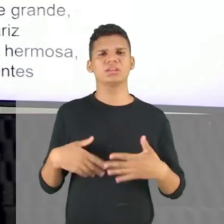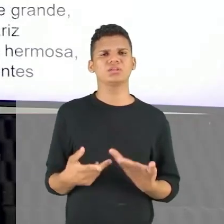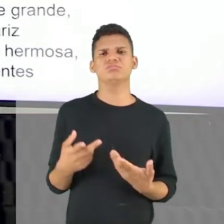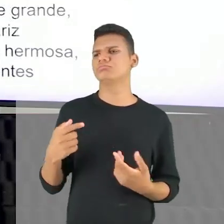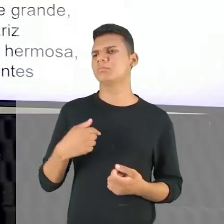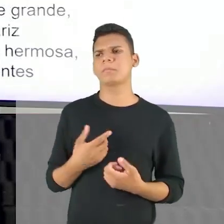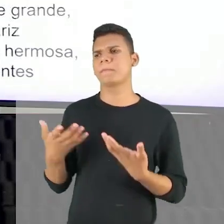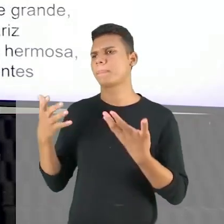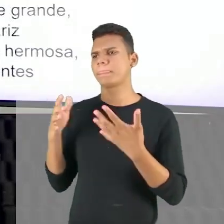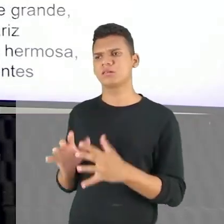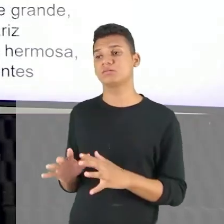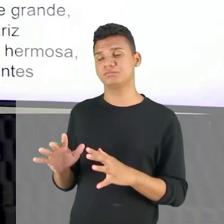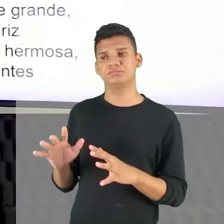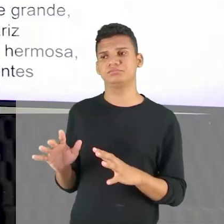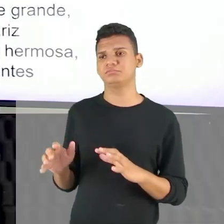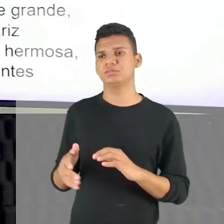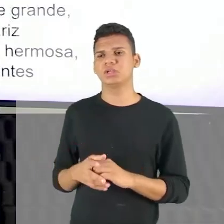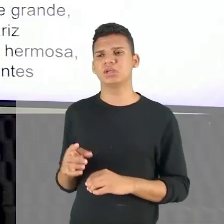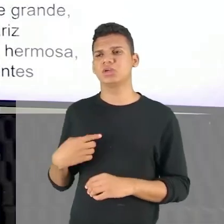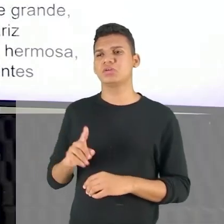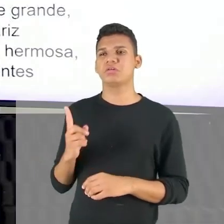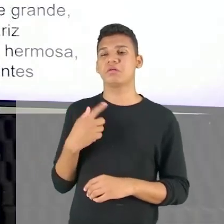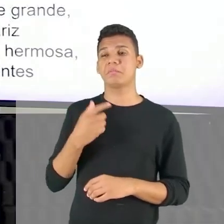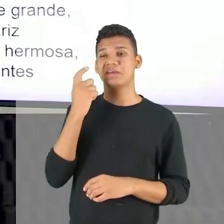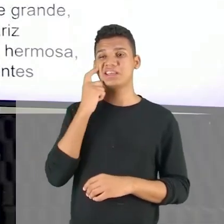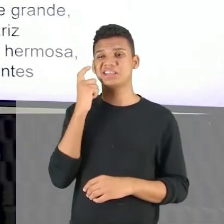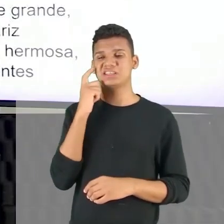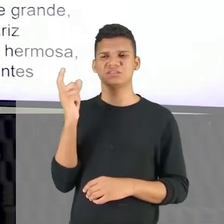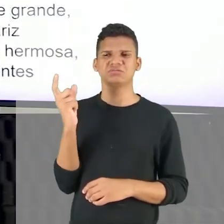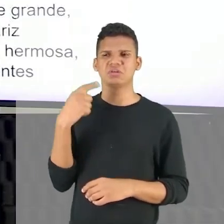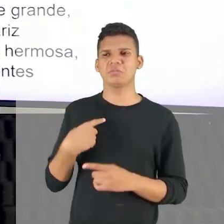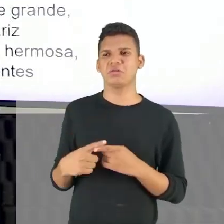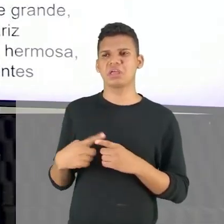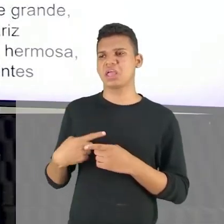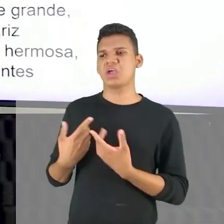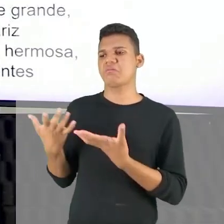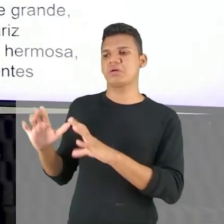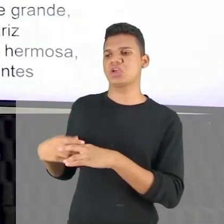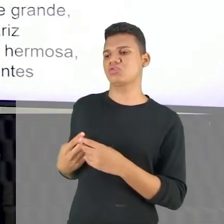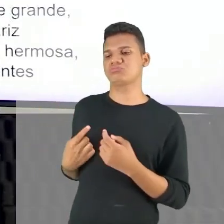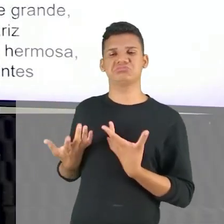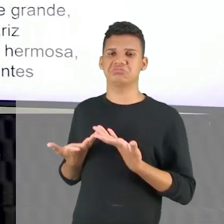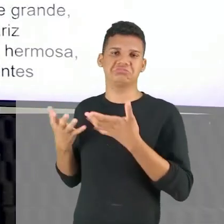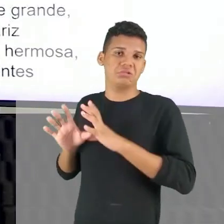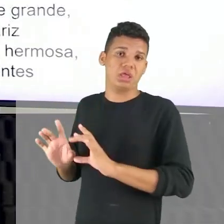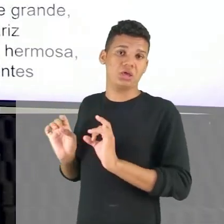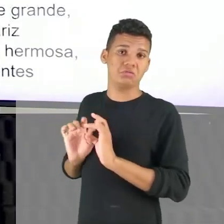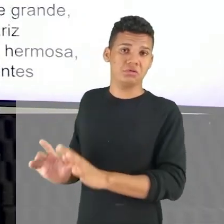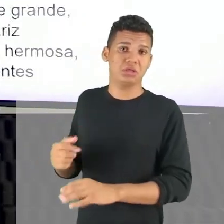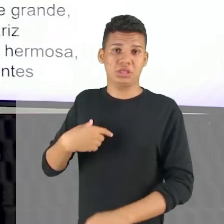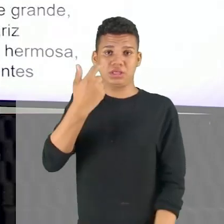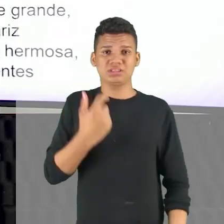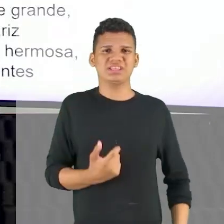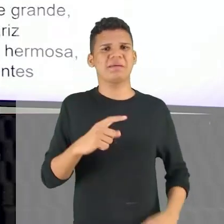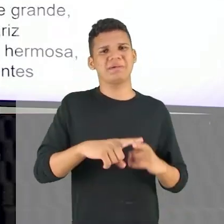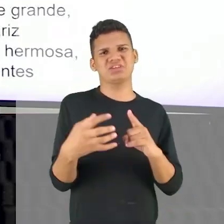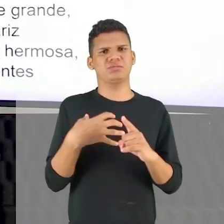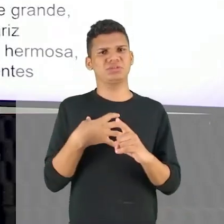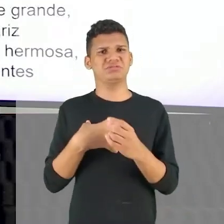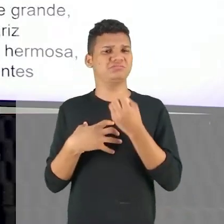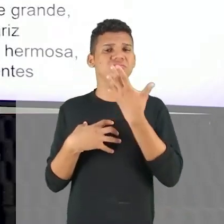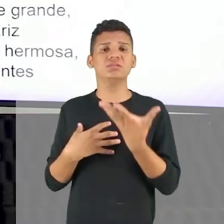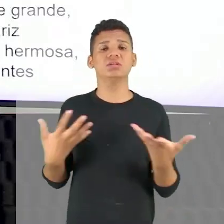nego rotundamente, né, veemente, a deixar de ser eu, a deixar de me sentir